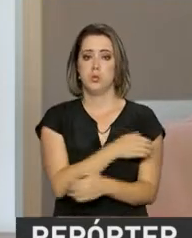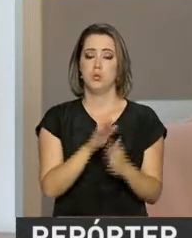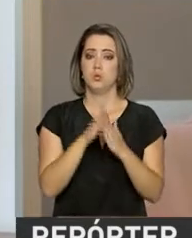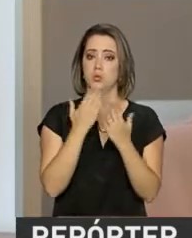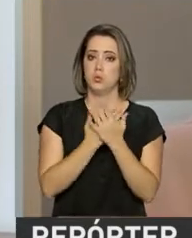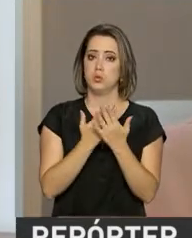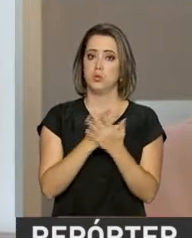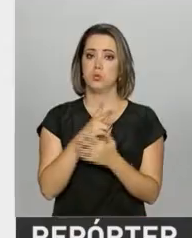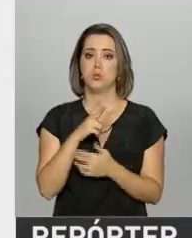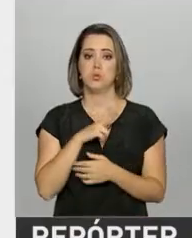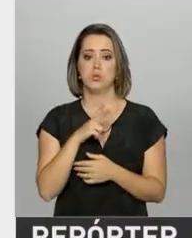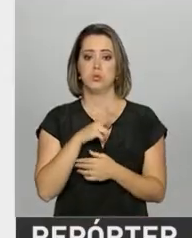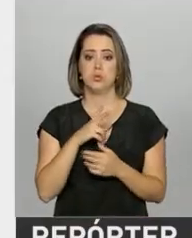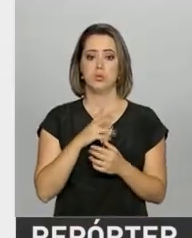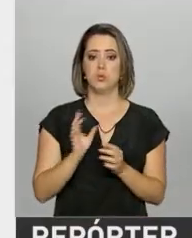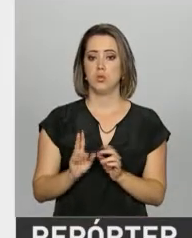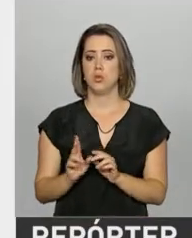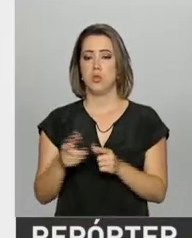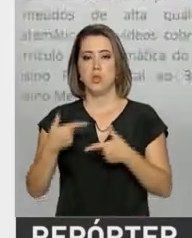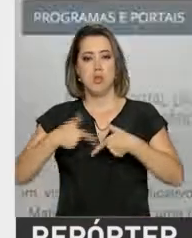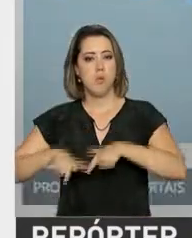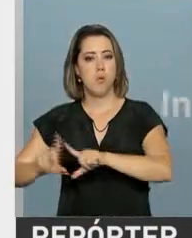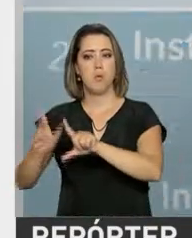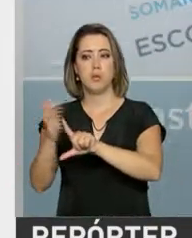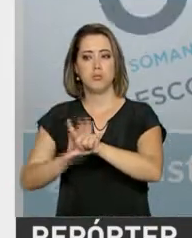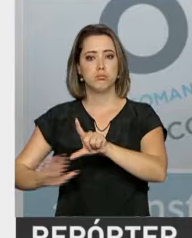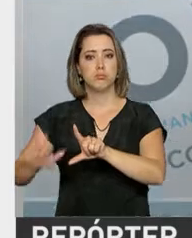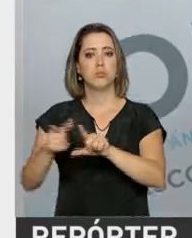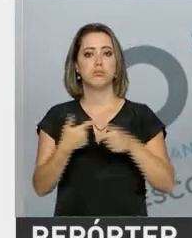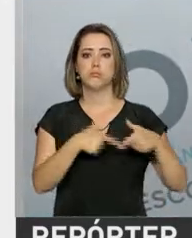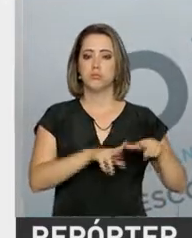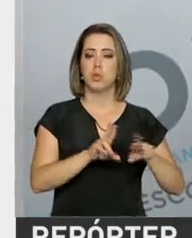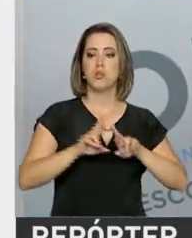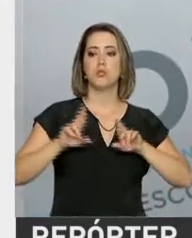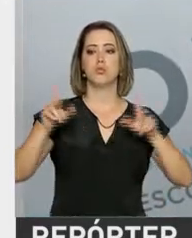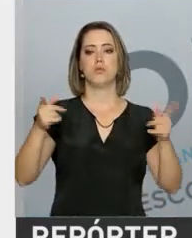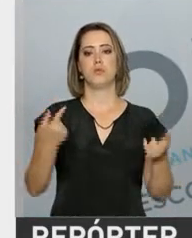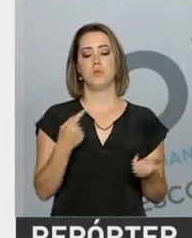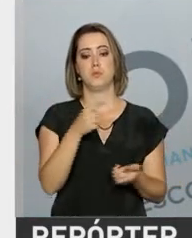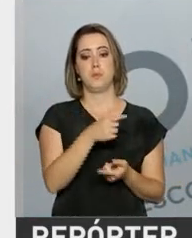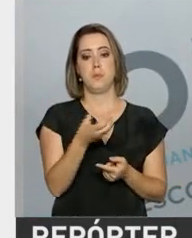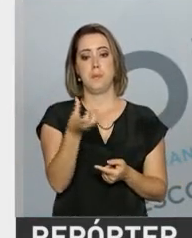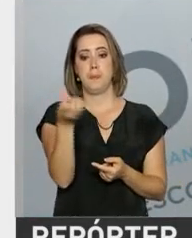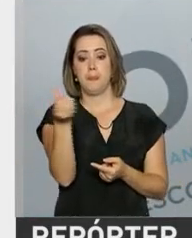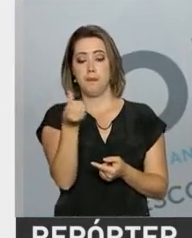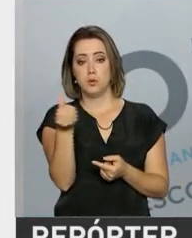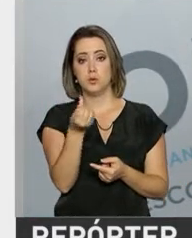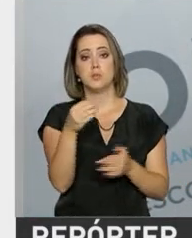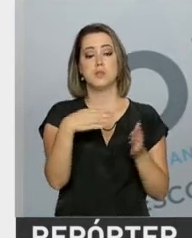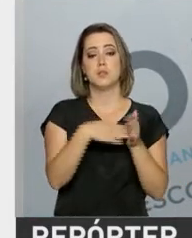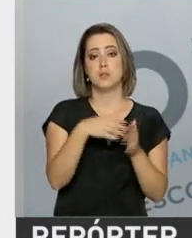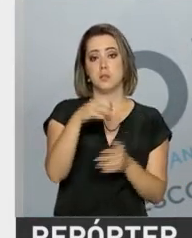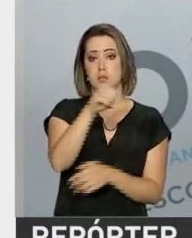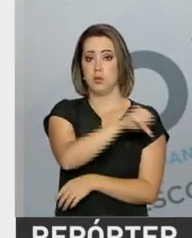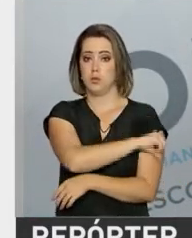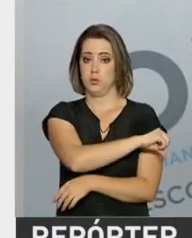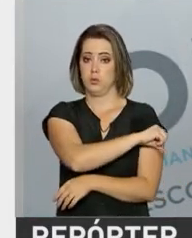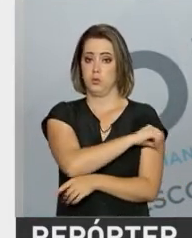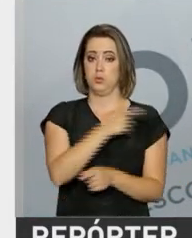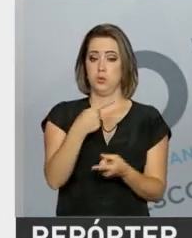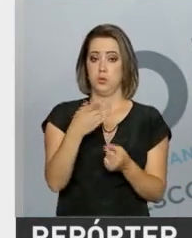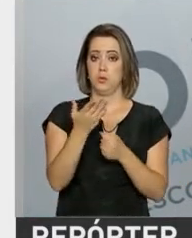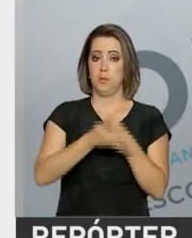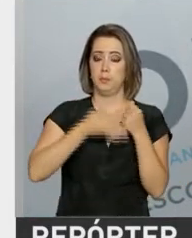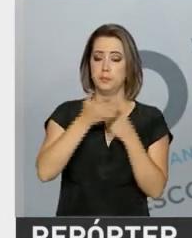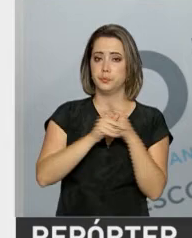uma premiação em separado. As inscrições dos estudantes do 6º ao 9º ano do ensino fundamental e do ensino médio estão